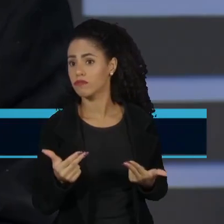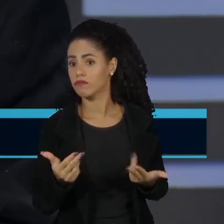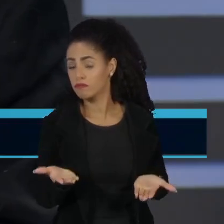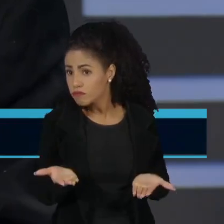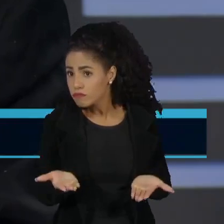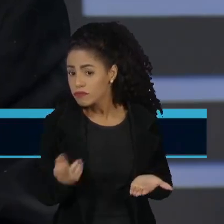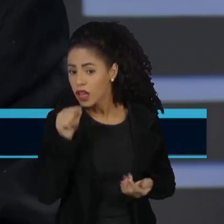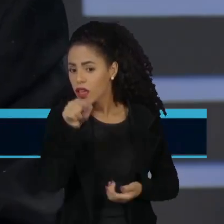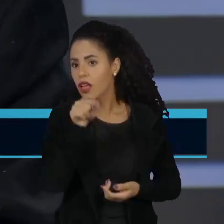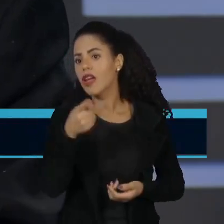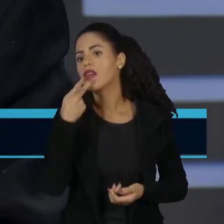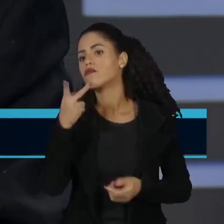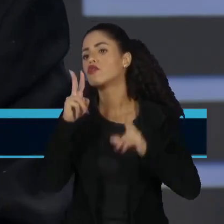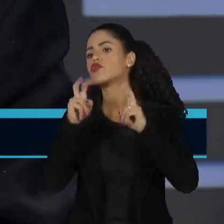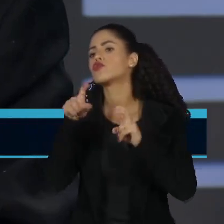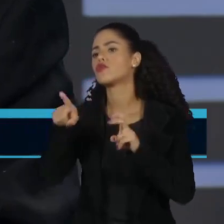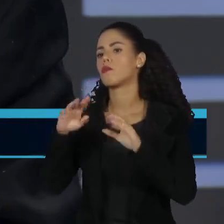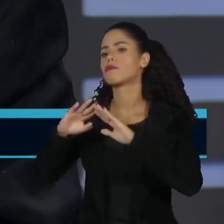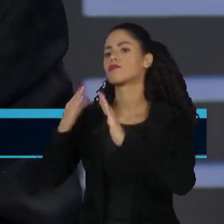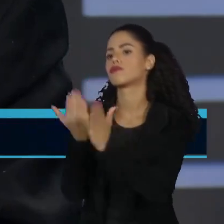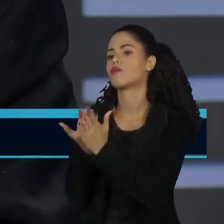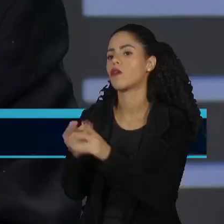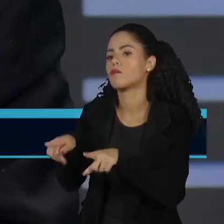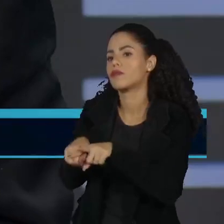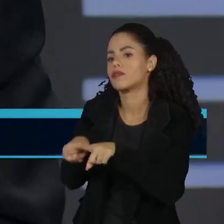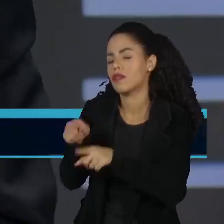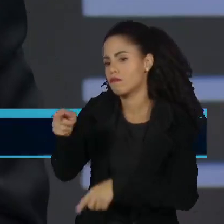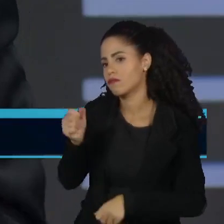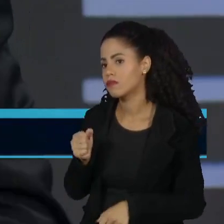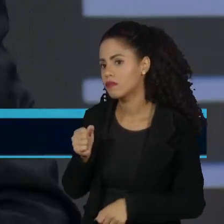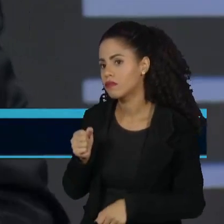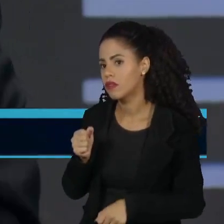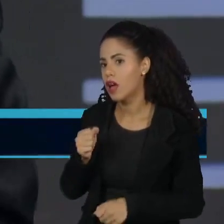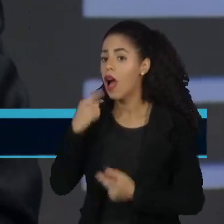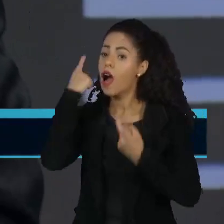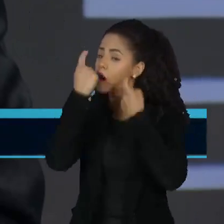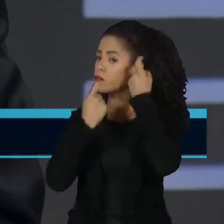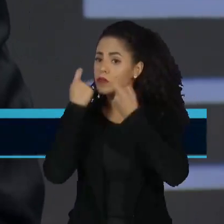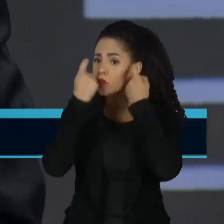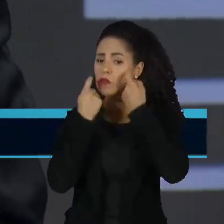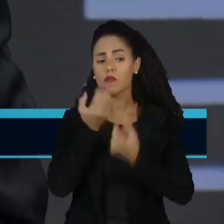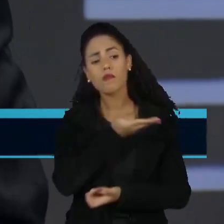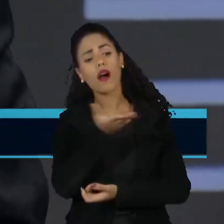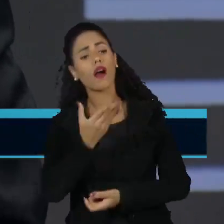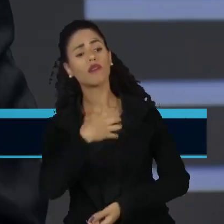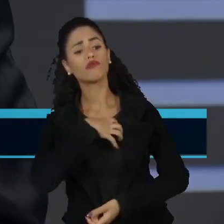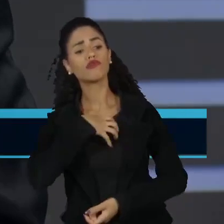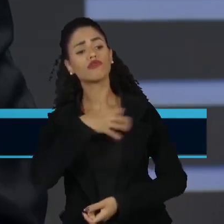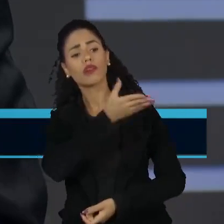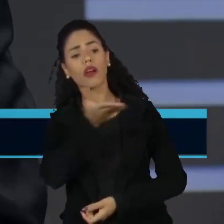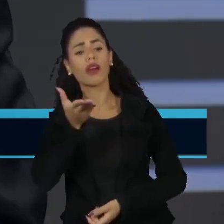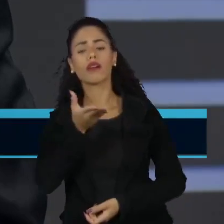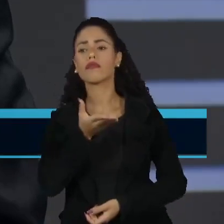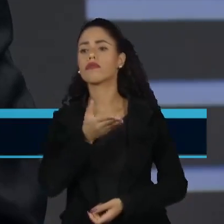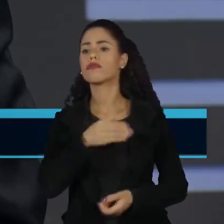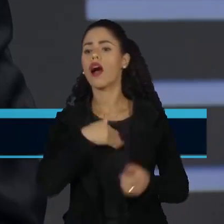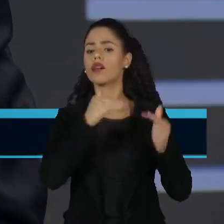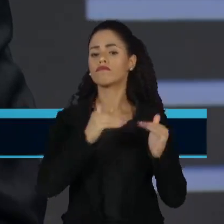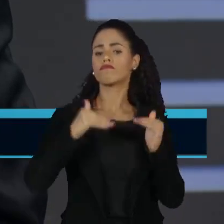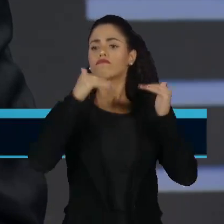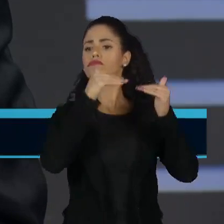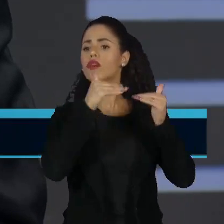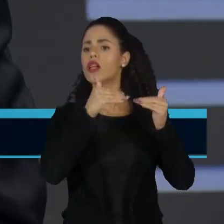O Lacerda falava da coisa da escola, né? De fato, precisa se preocupar muito com a formação, principalmente da sua elite